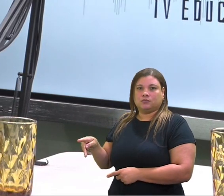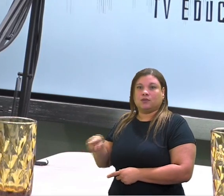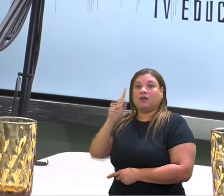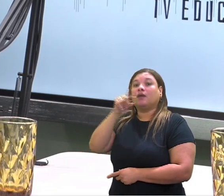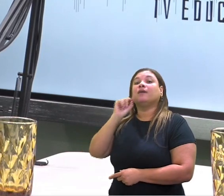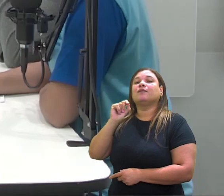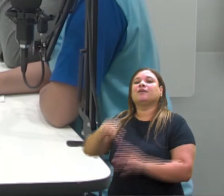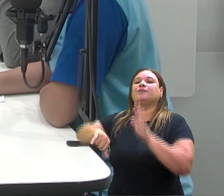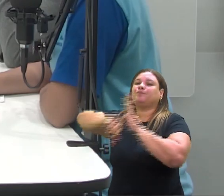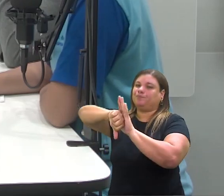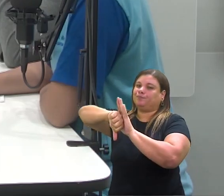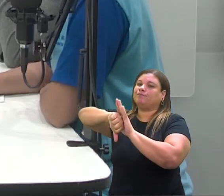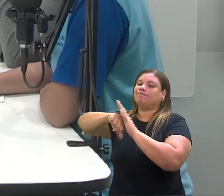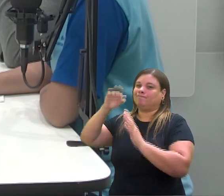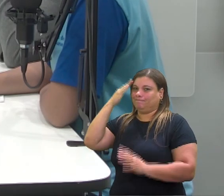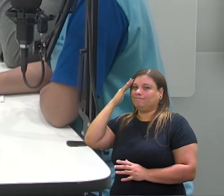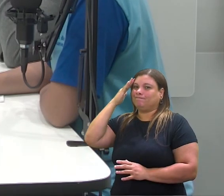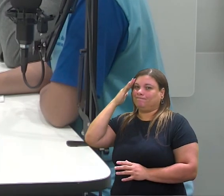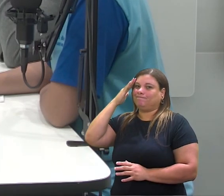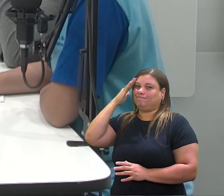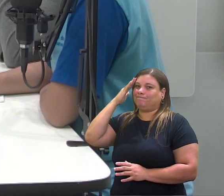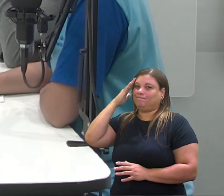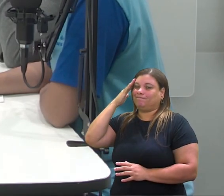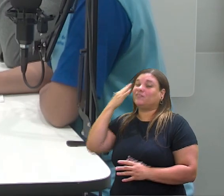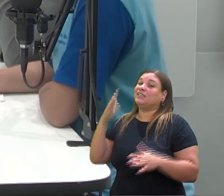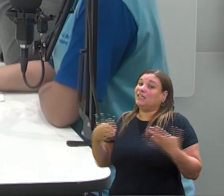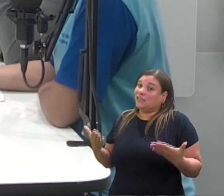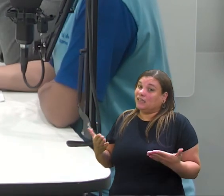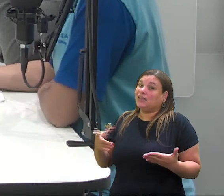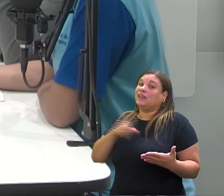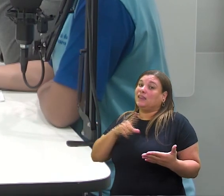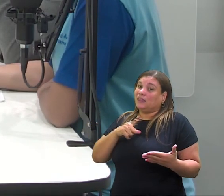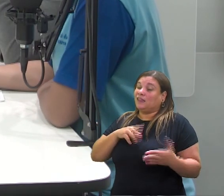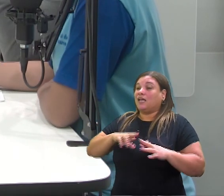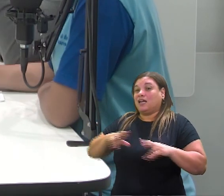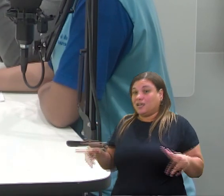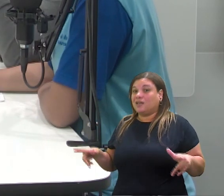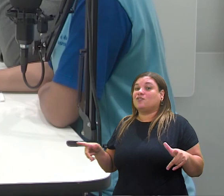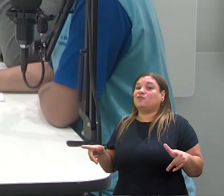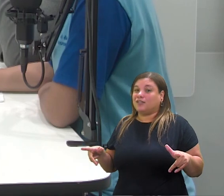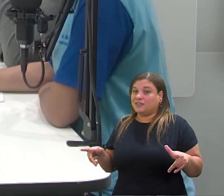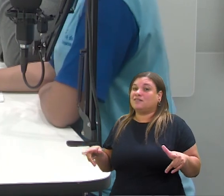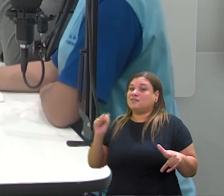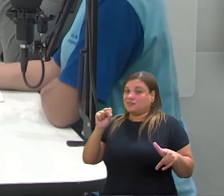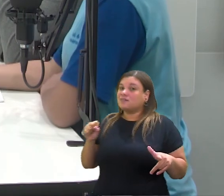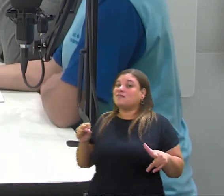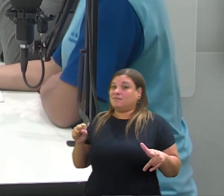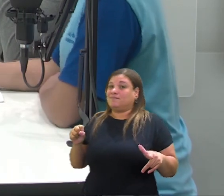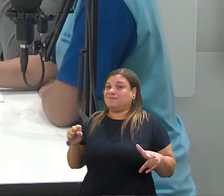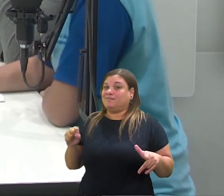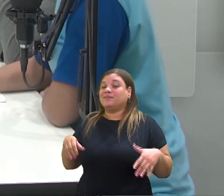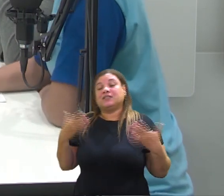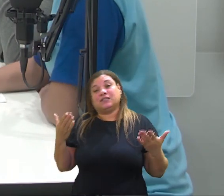professorzinho de... Sou filho de fulano de tal. Então eu estou pagando, não sei o que, ser obrigado a me obedecer. Olha o